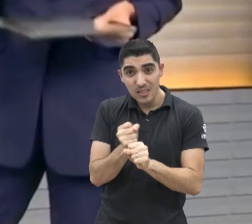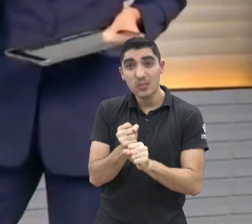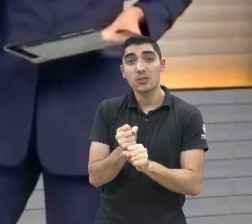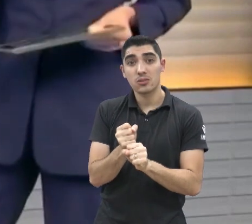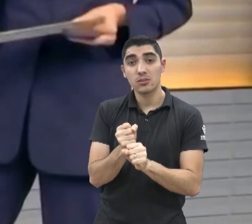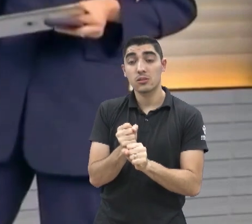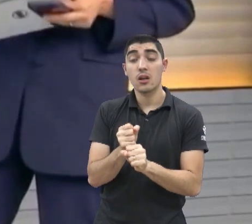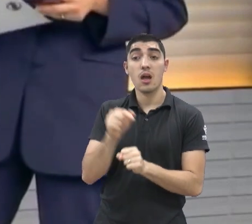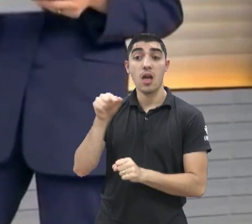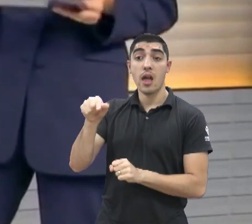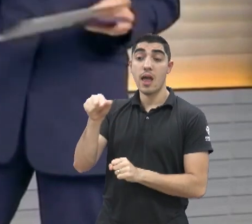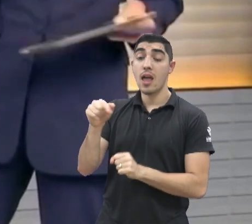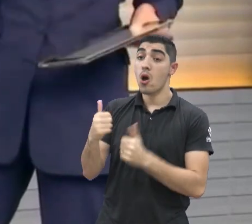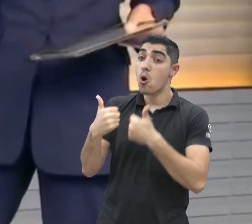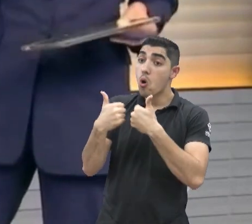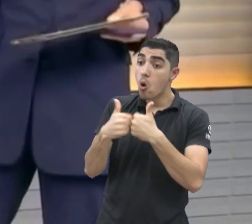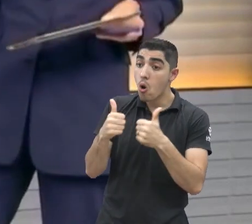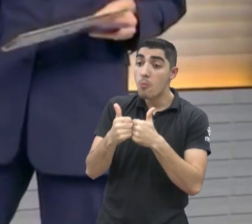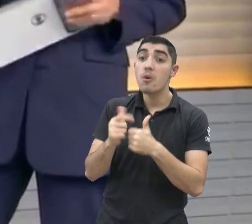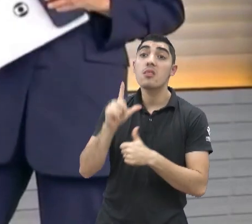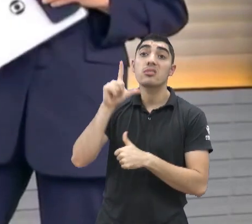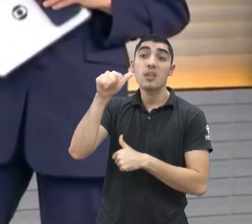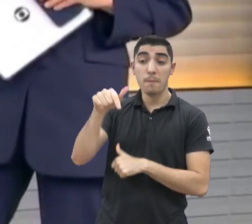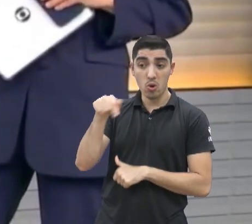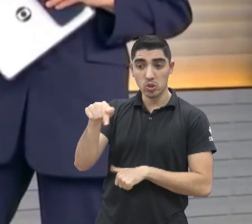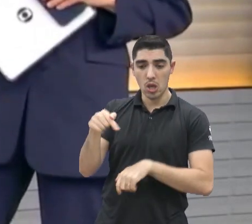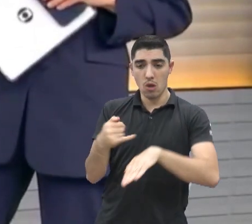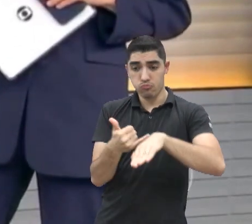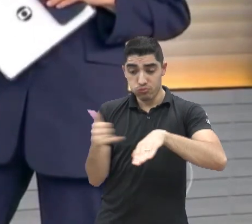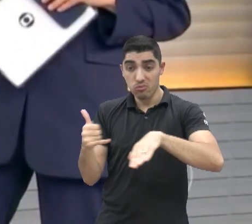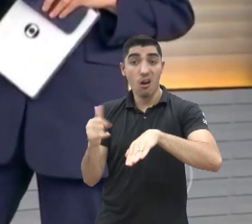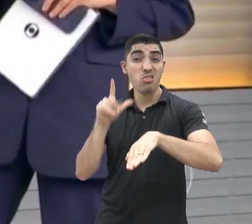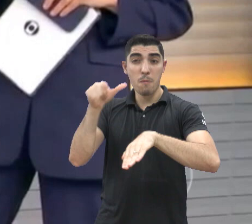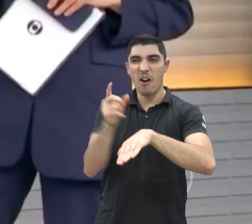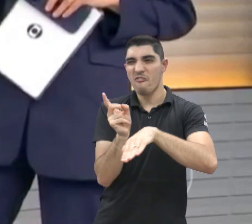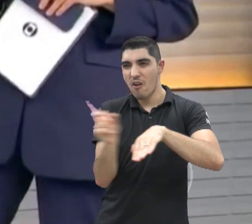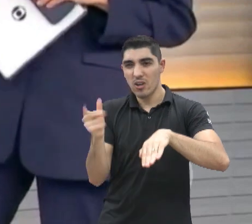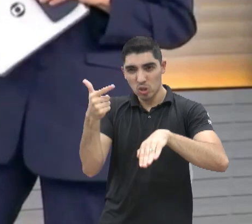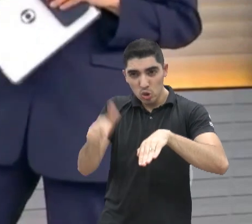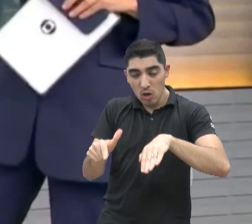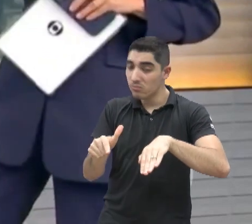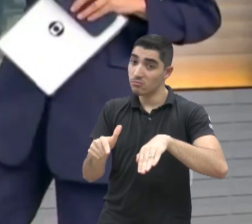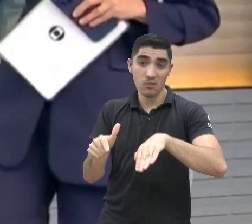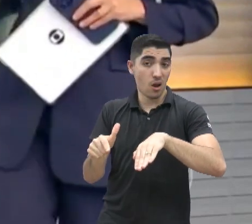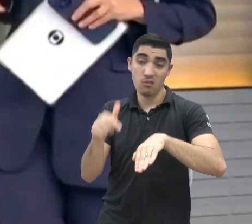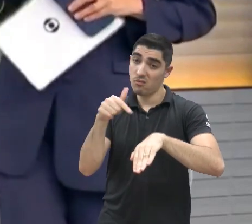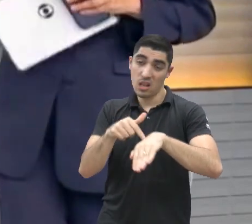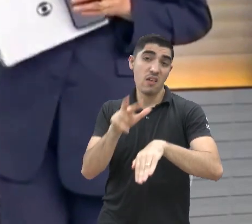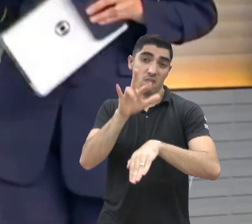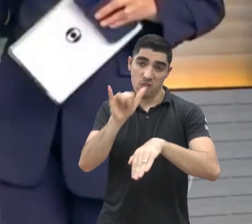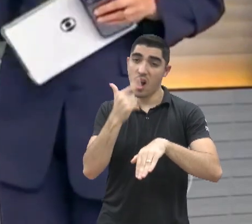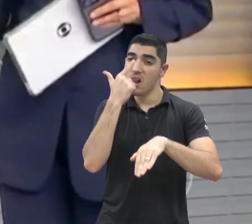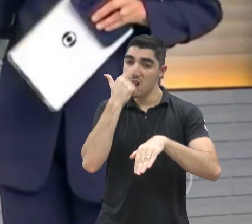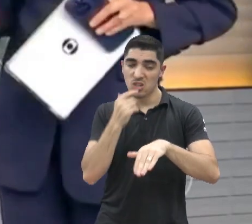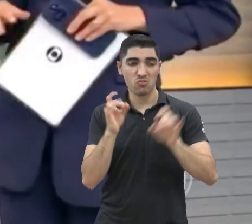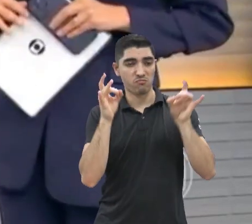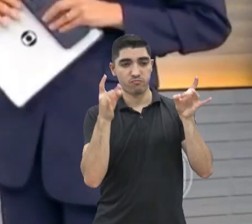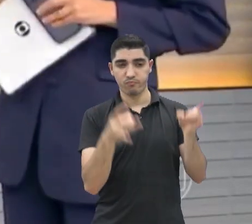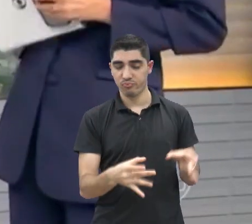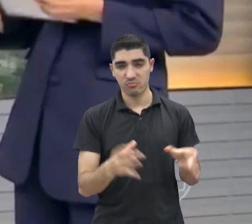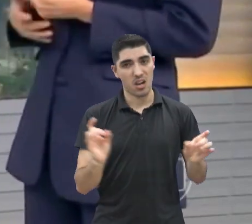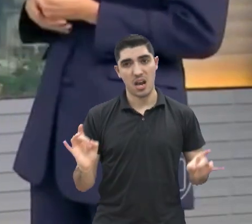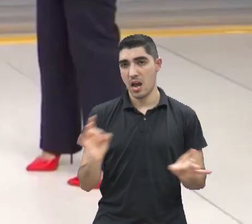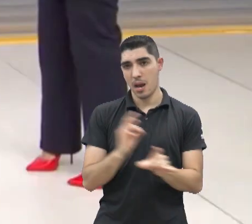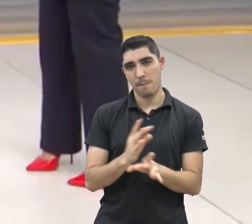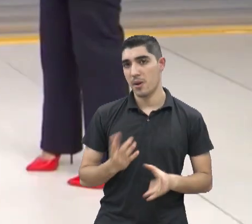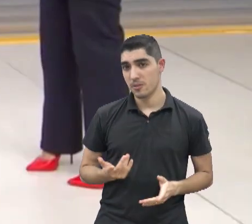vida útil do ônibus, depois vai para o descarte, porque não tem revenda, diferentemente de um ônibus convencional, que vai para transporte rural, por